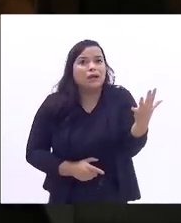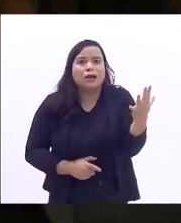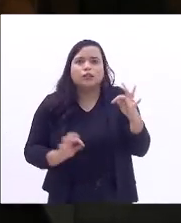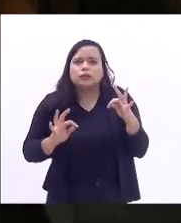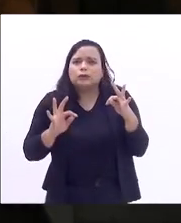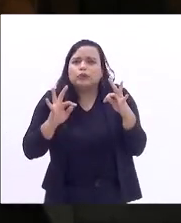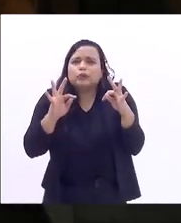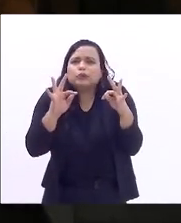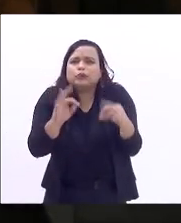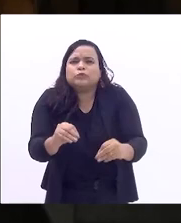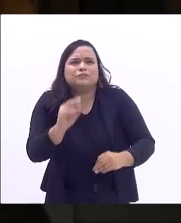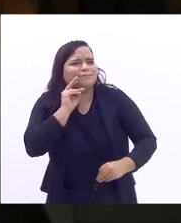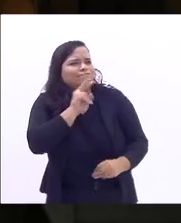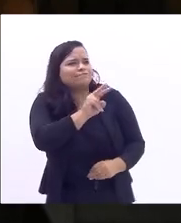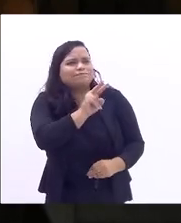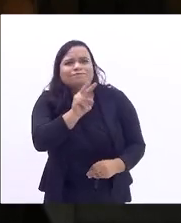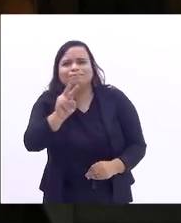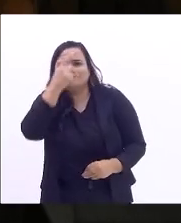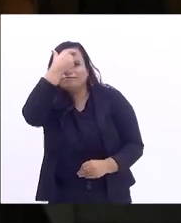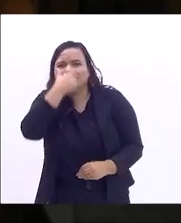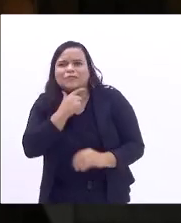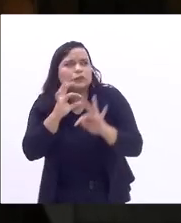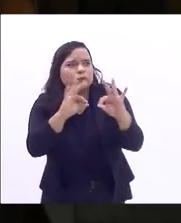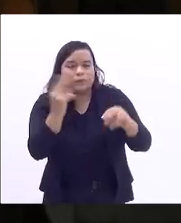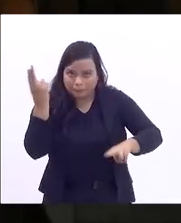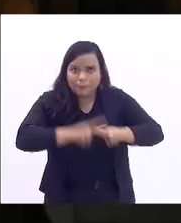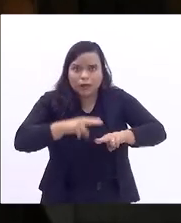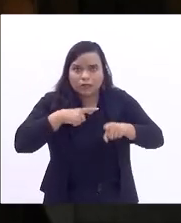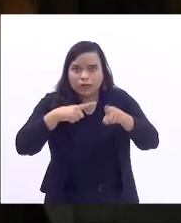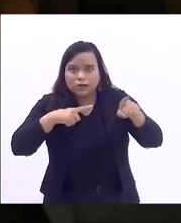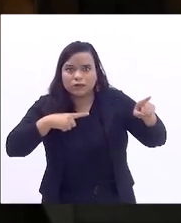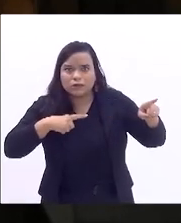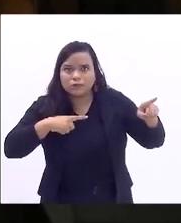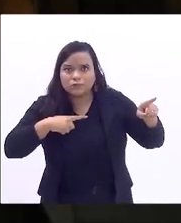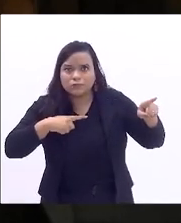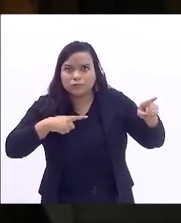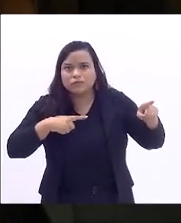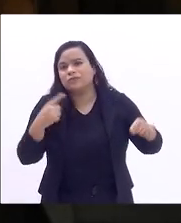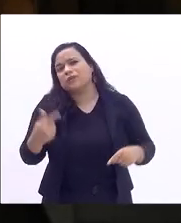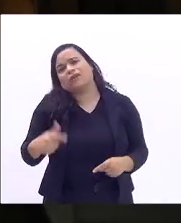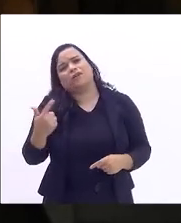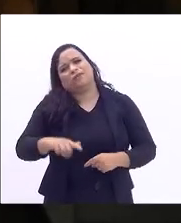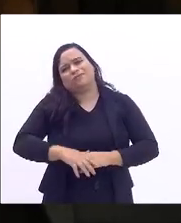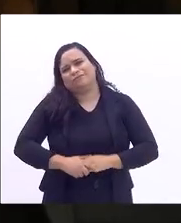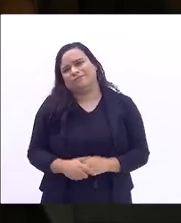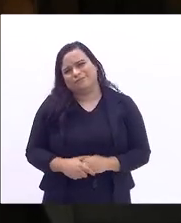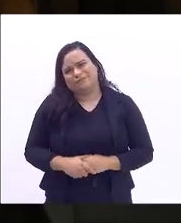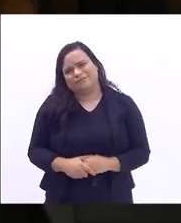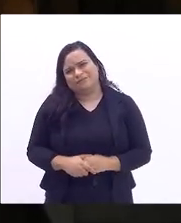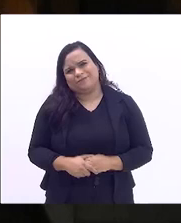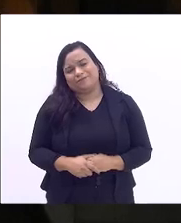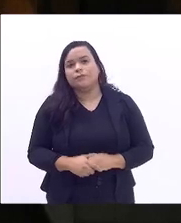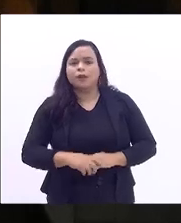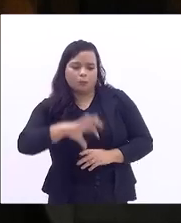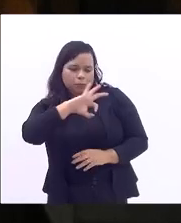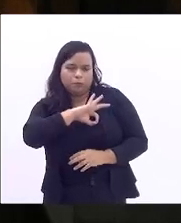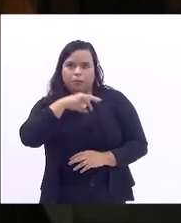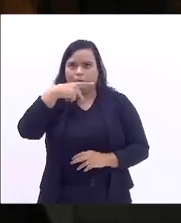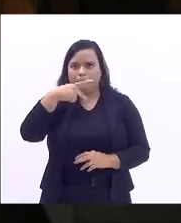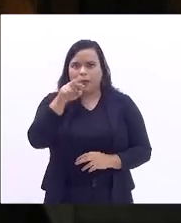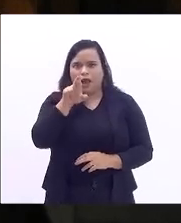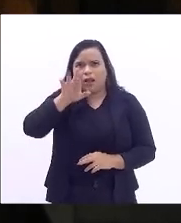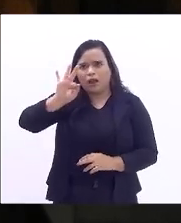praticaram esse arte ato foi alguém preço senhora Presidente não o que é que fala Polícia